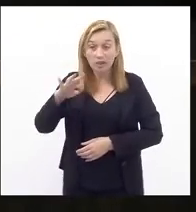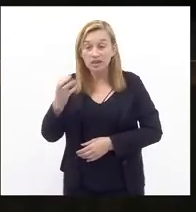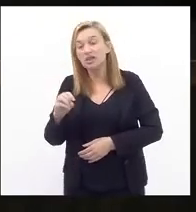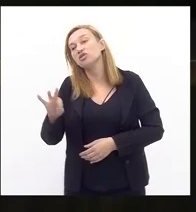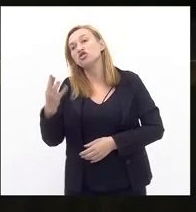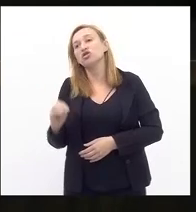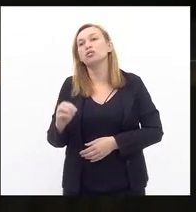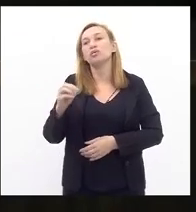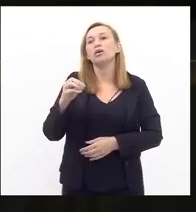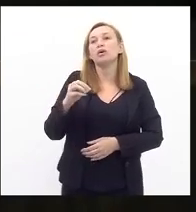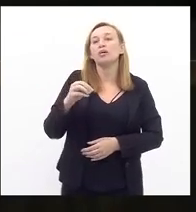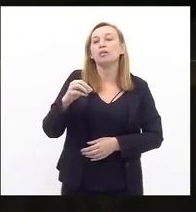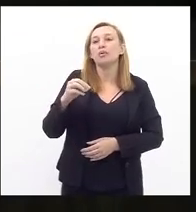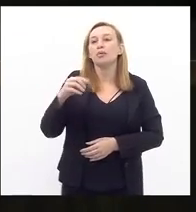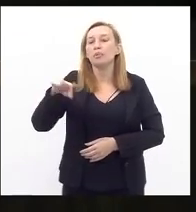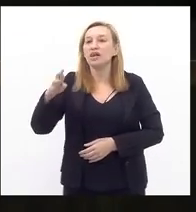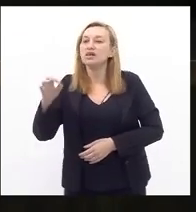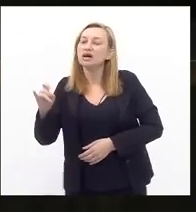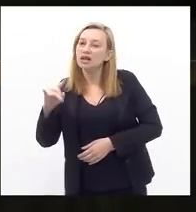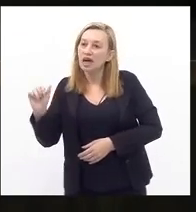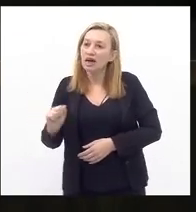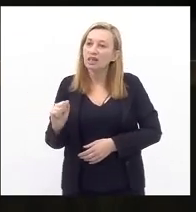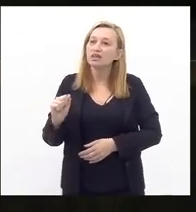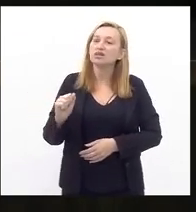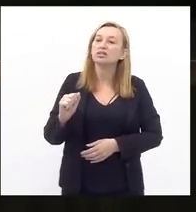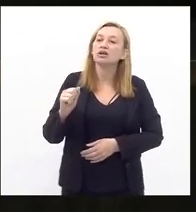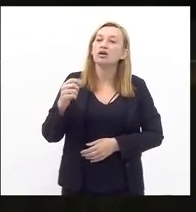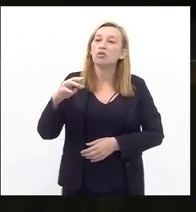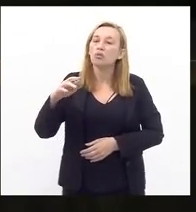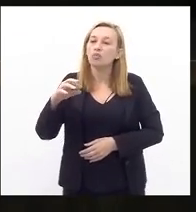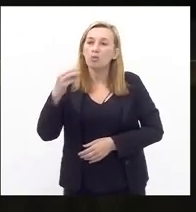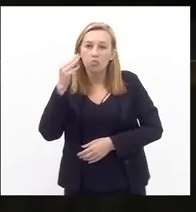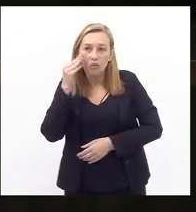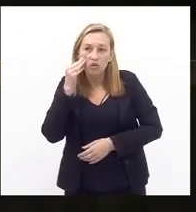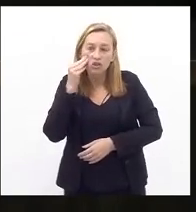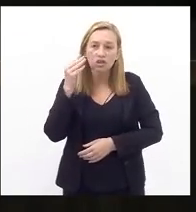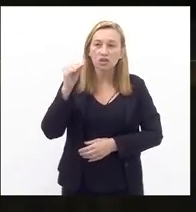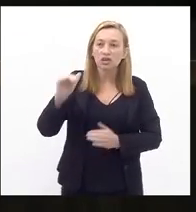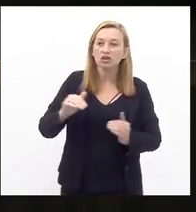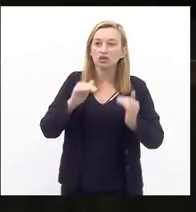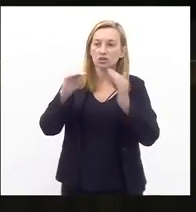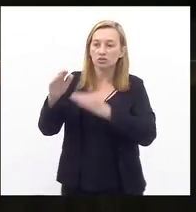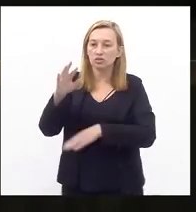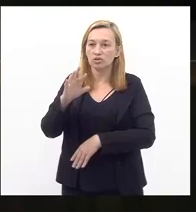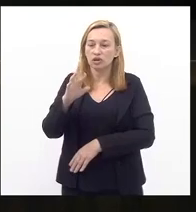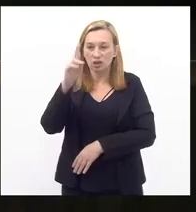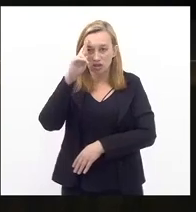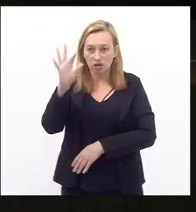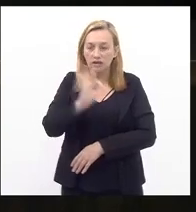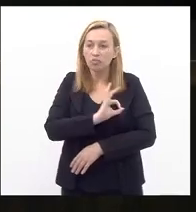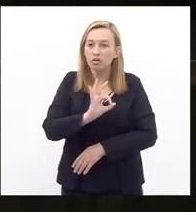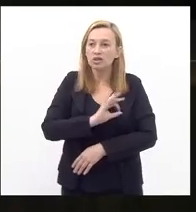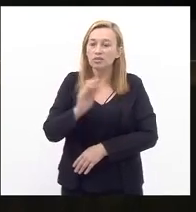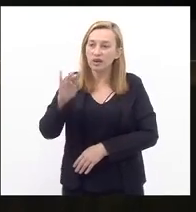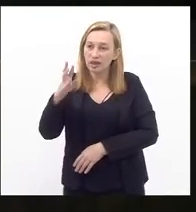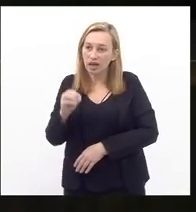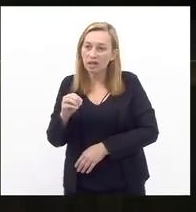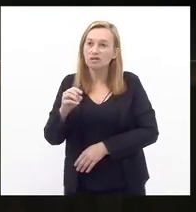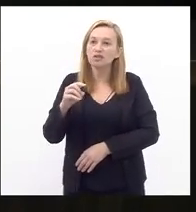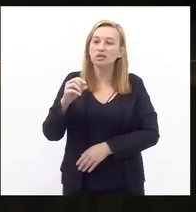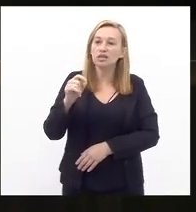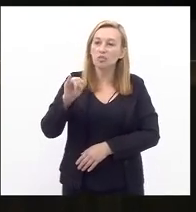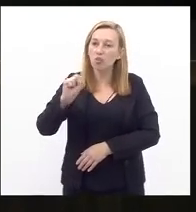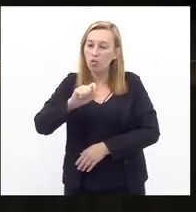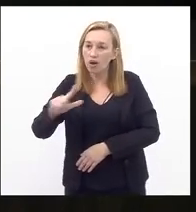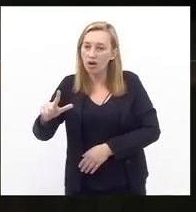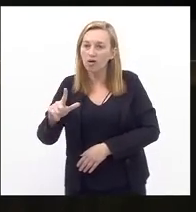Márcio canela Martha Rocha Mônica Francisco consegue Subtenente Penápolis Renata Souza tendo na Baltazar Samuel